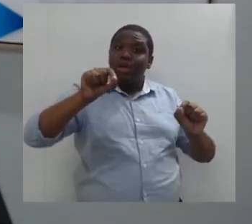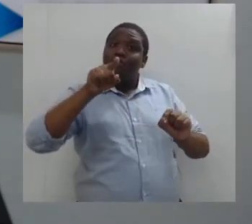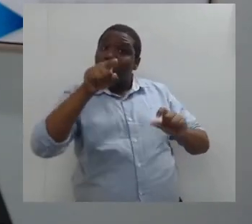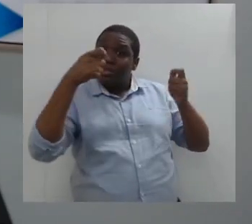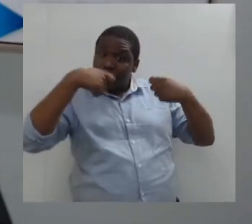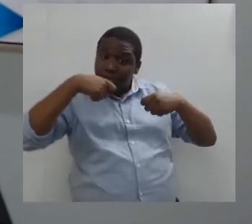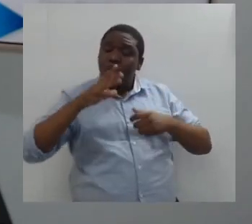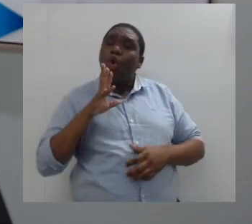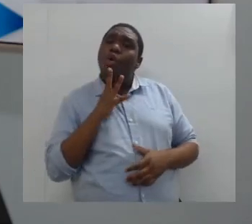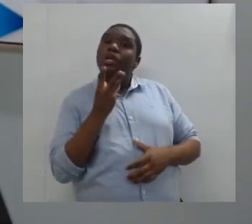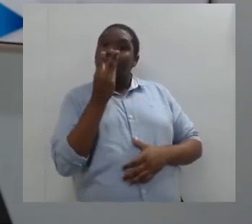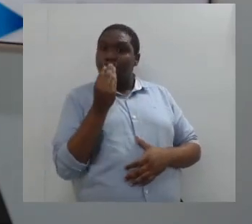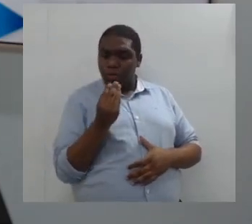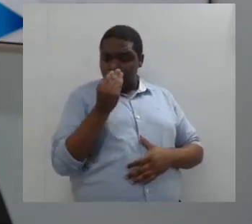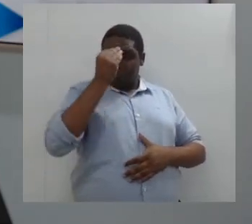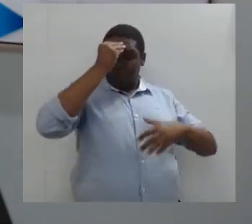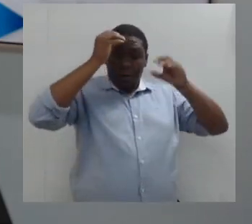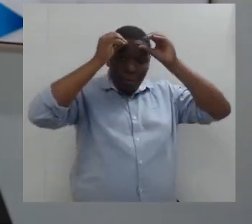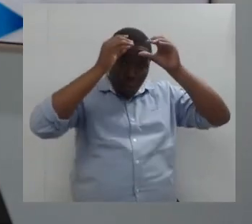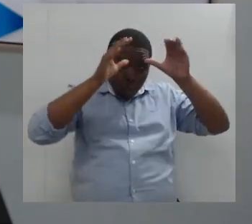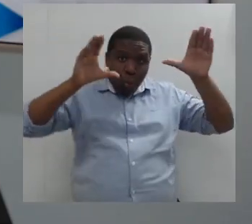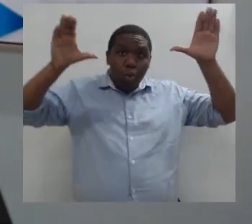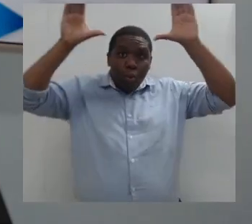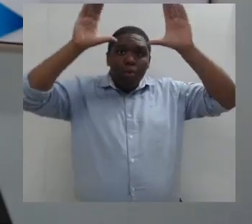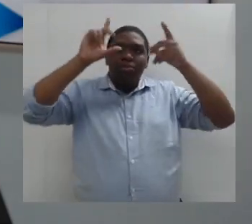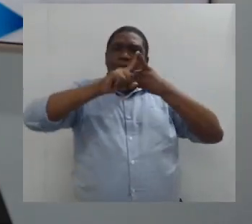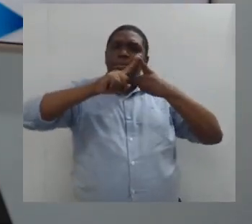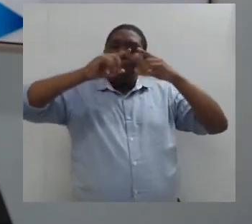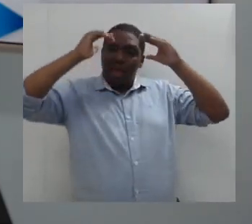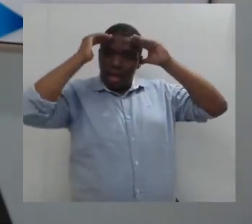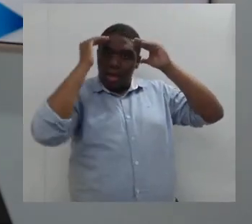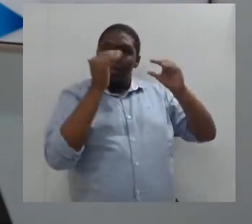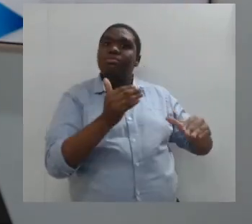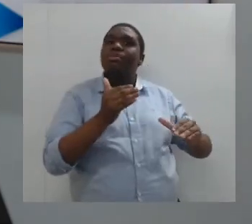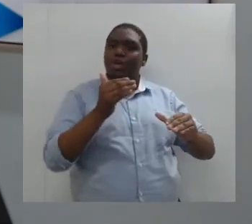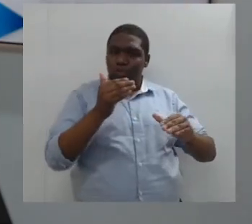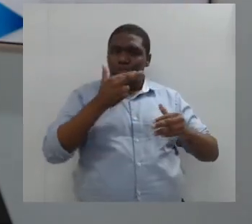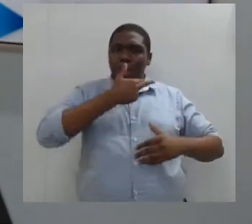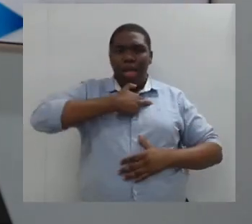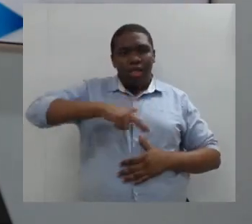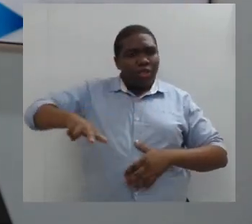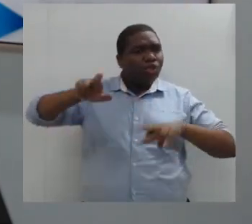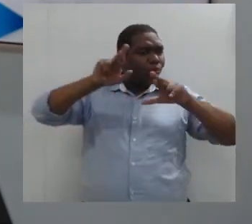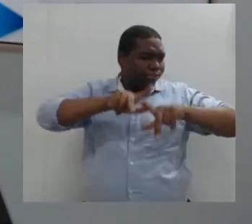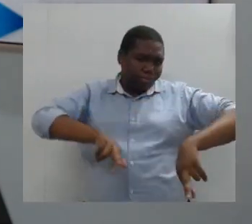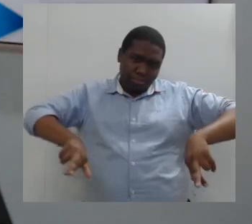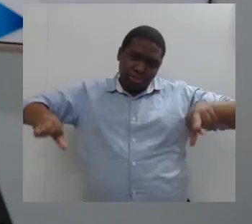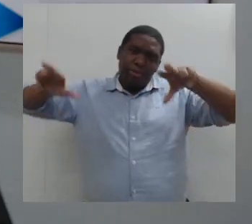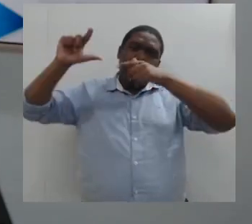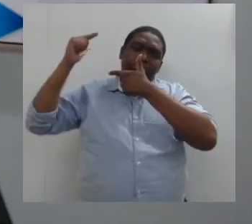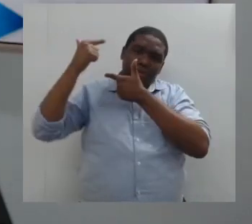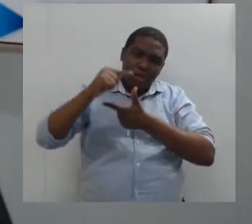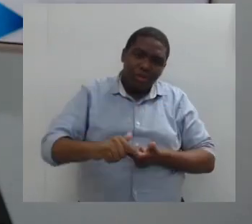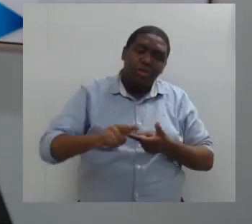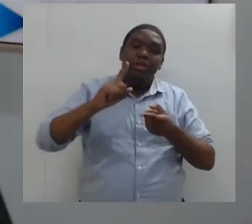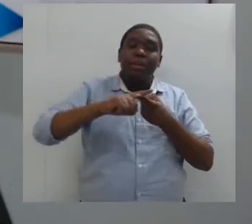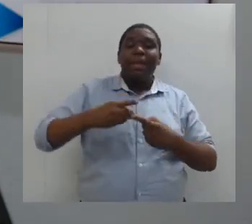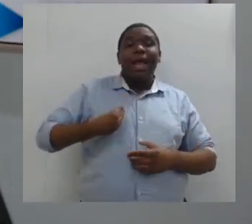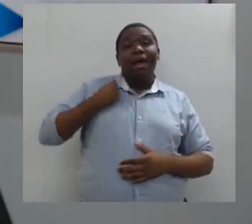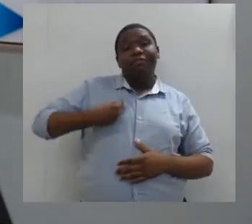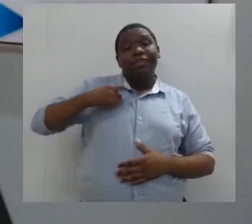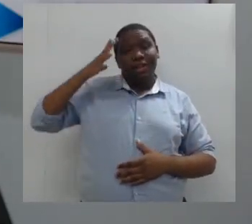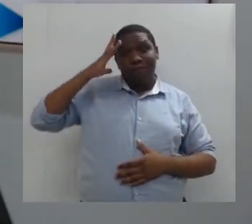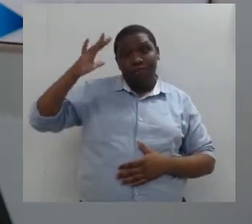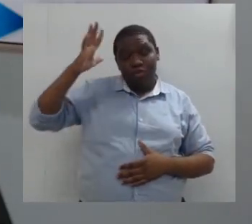pela pluralidade e o respeito às tradições religiosas e à filosofia de vida.